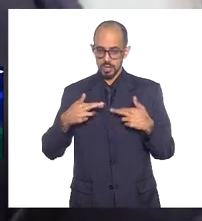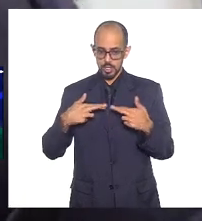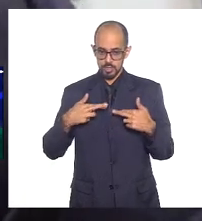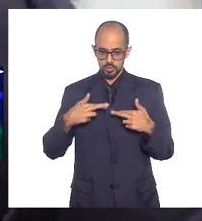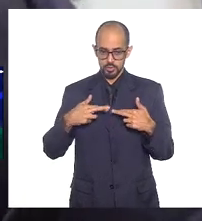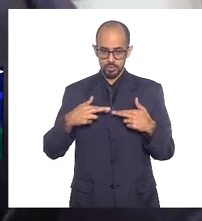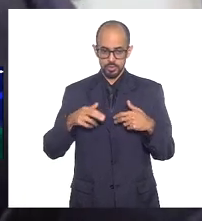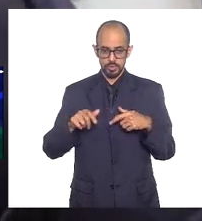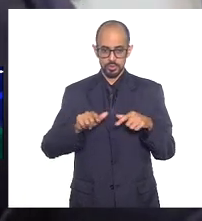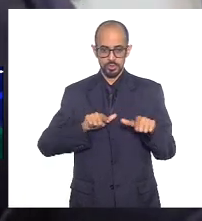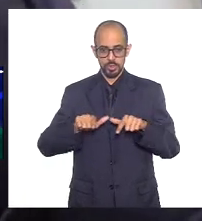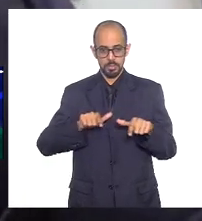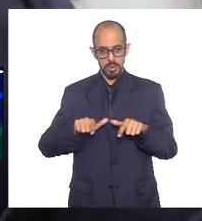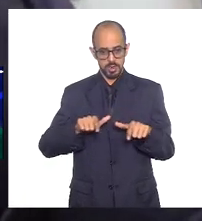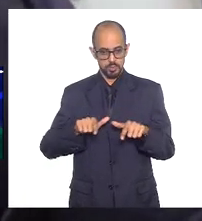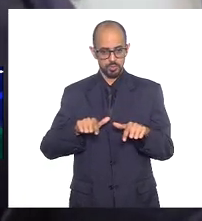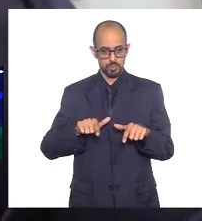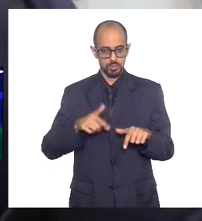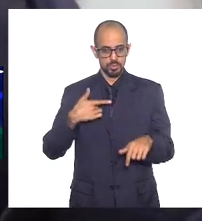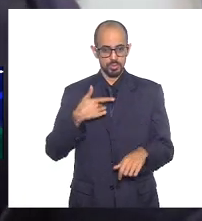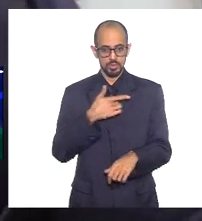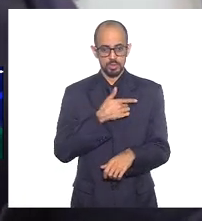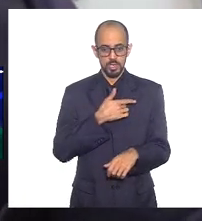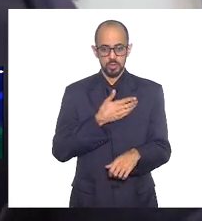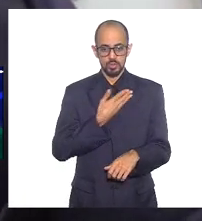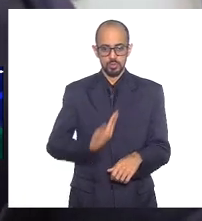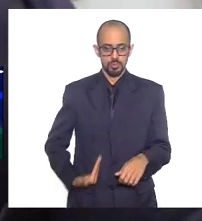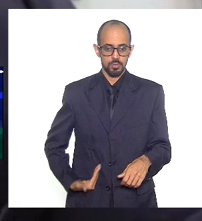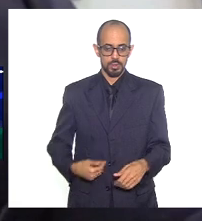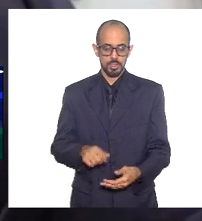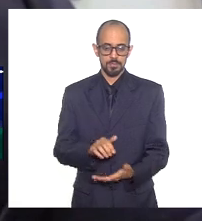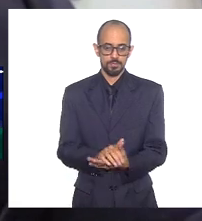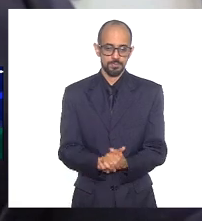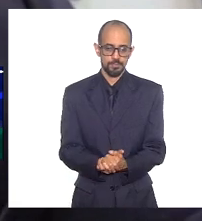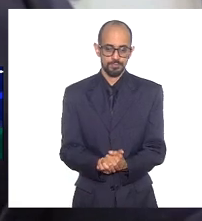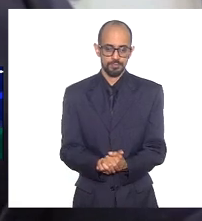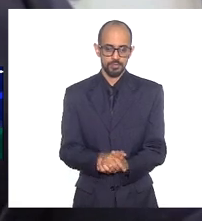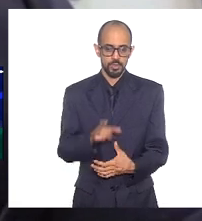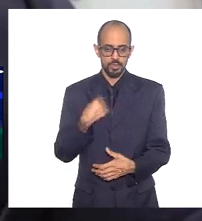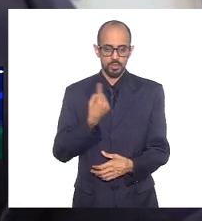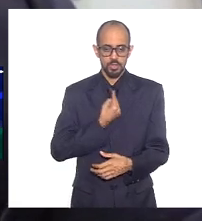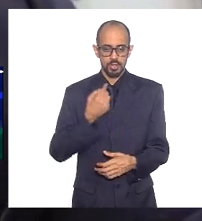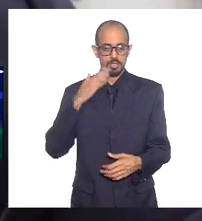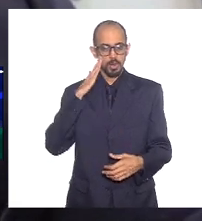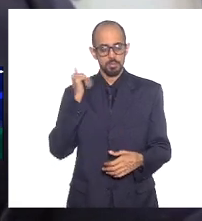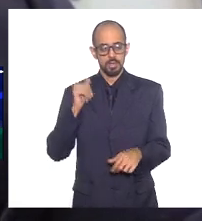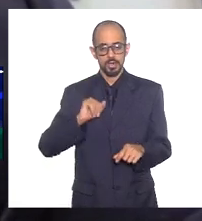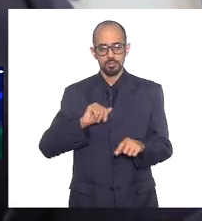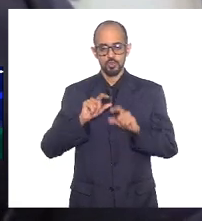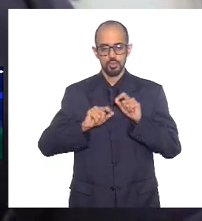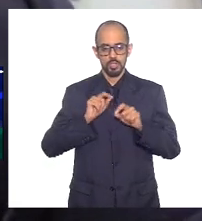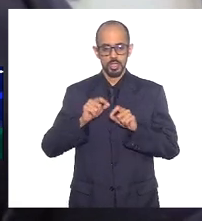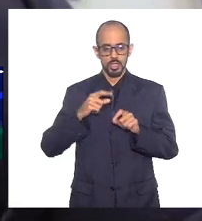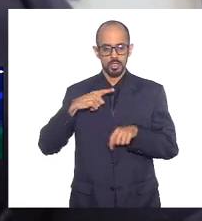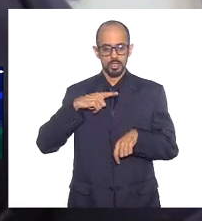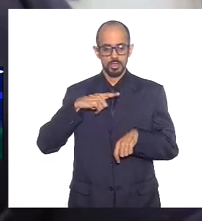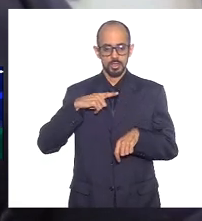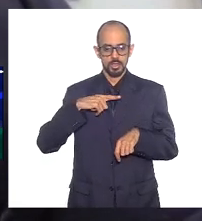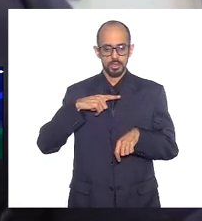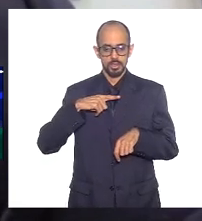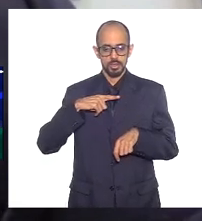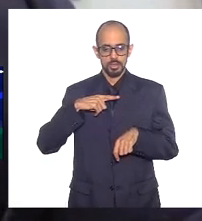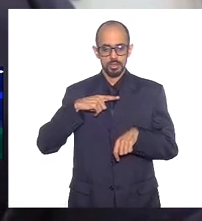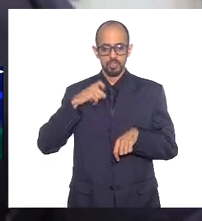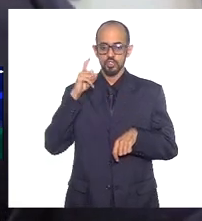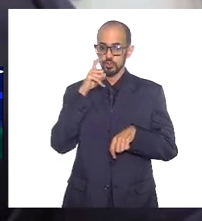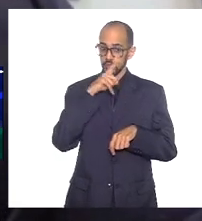de trabalho da saúde pública nós sabemos muito bem que existem peculiaridades na relação de emprego